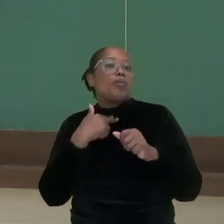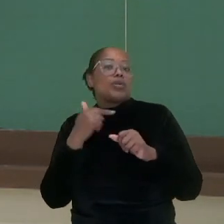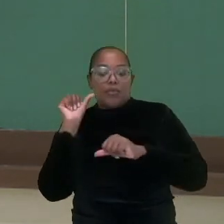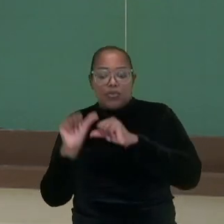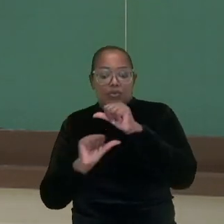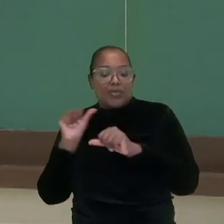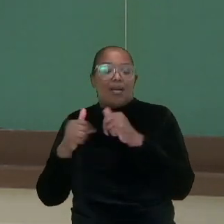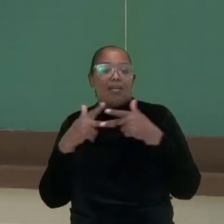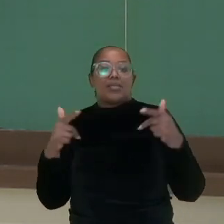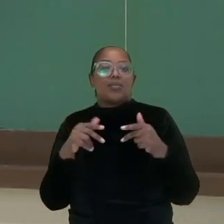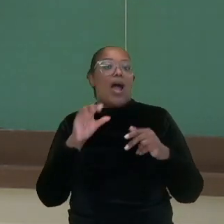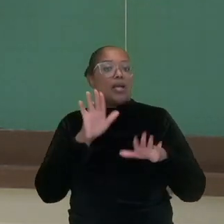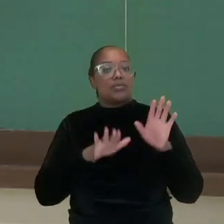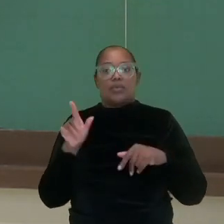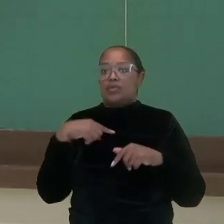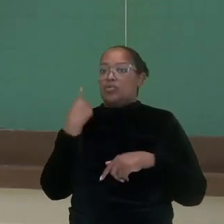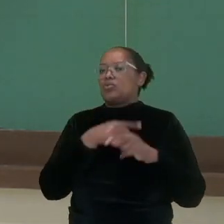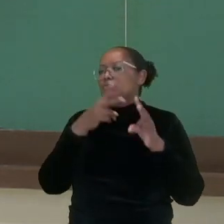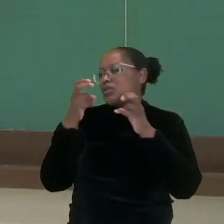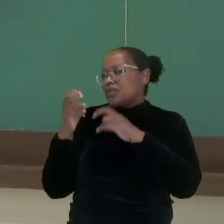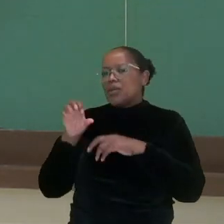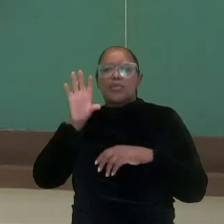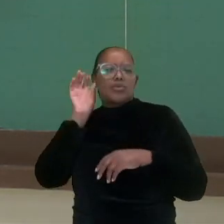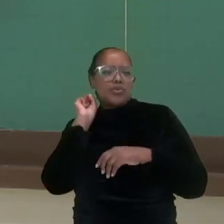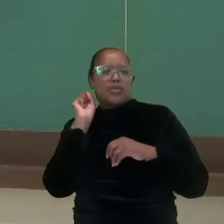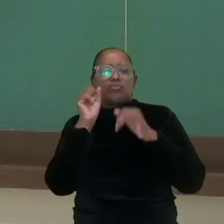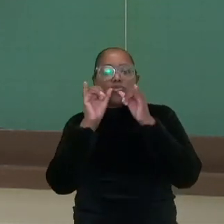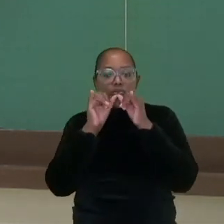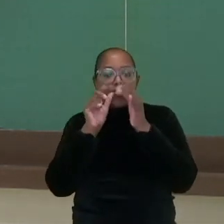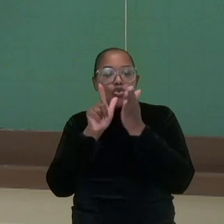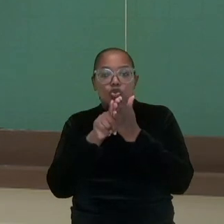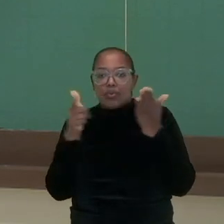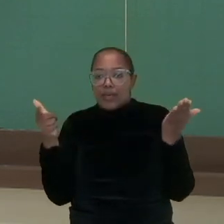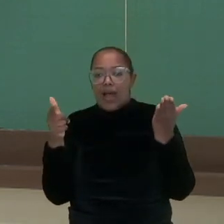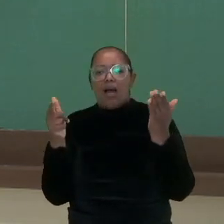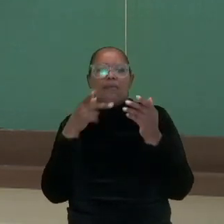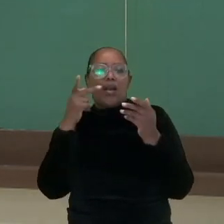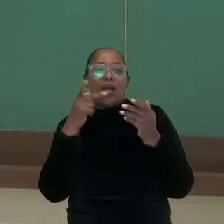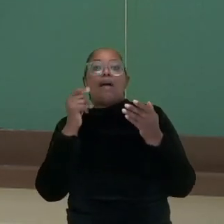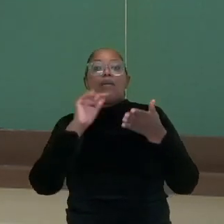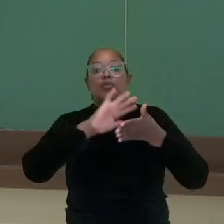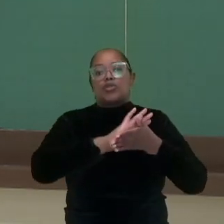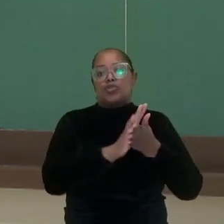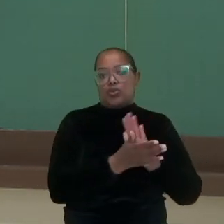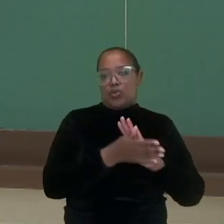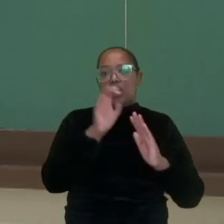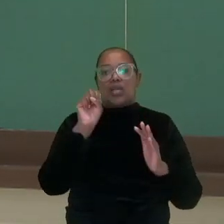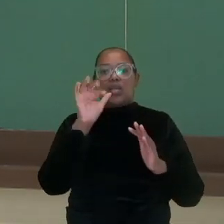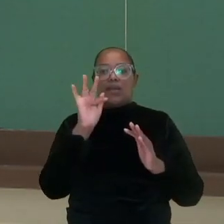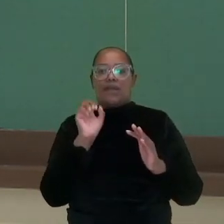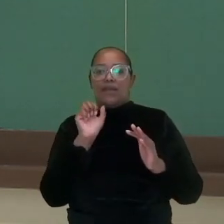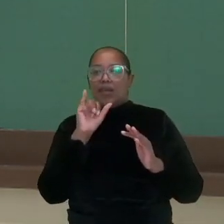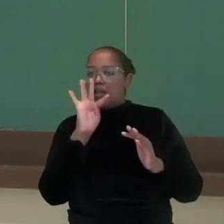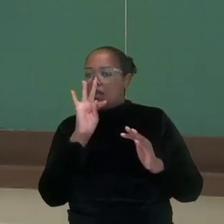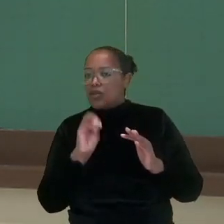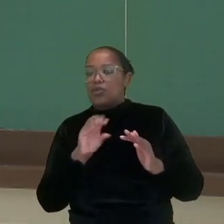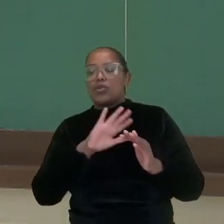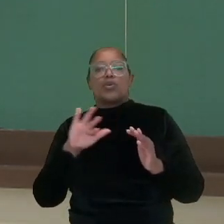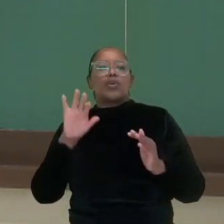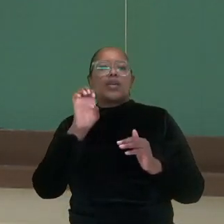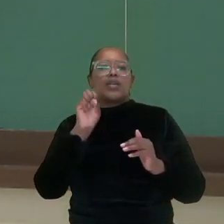fazem com que a radiação infravermelha irradiada seja absorvida e aprisionada na atmosfera pelos gases do efeito estufa, que